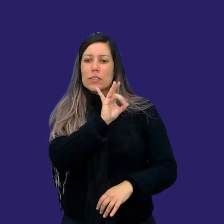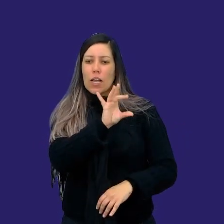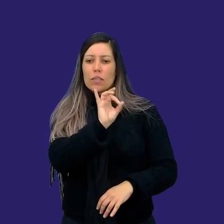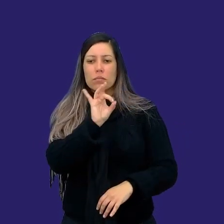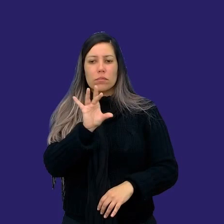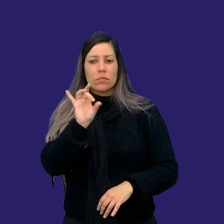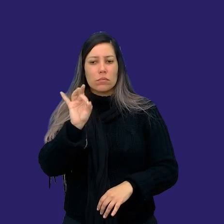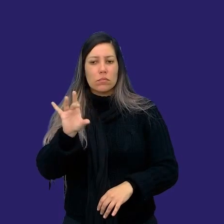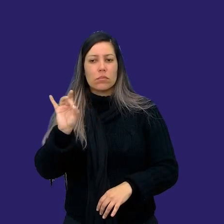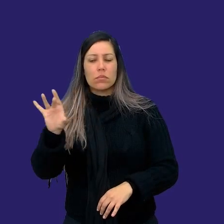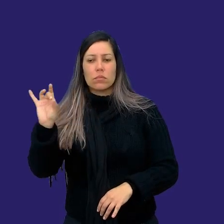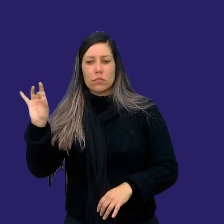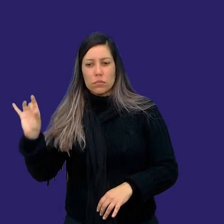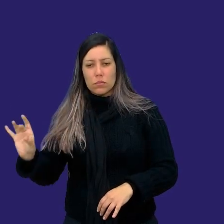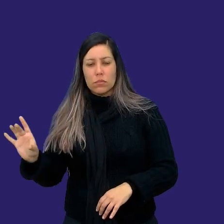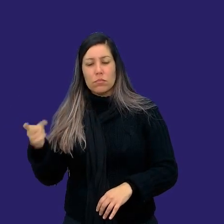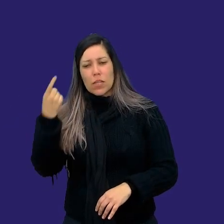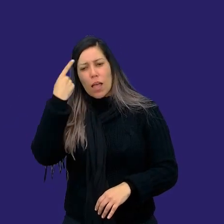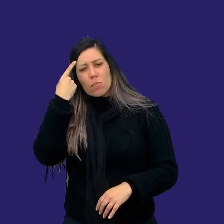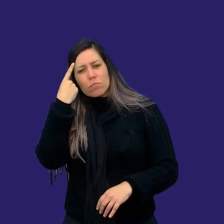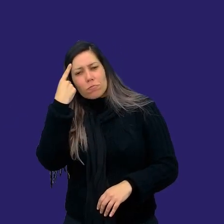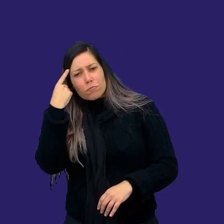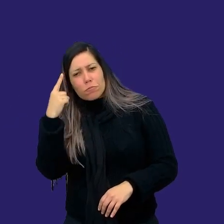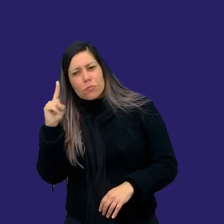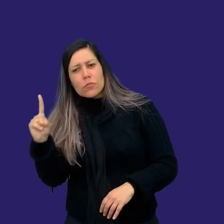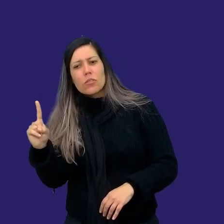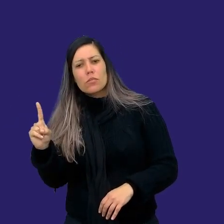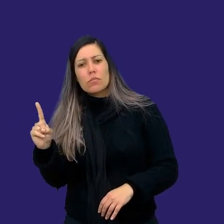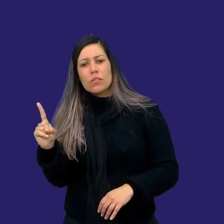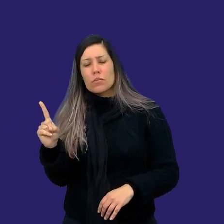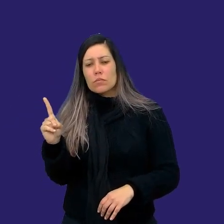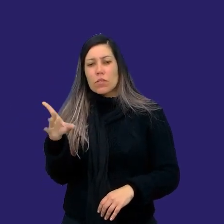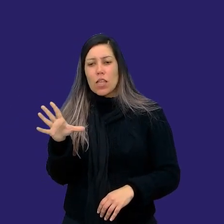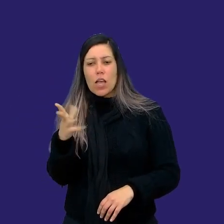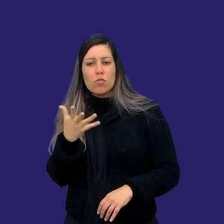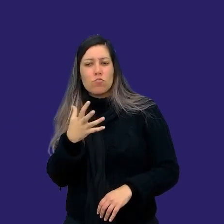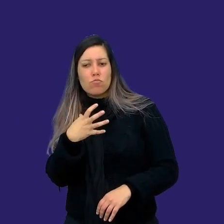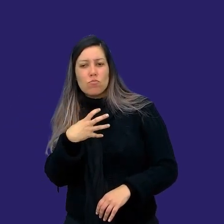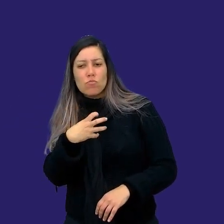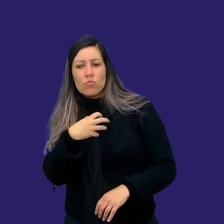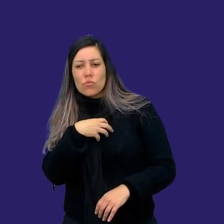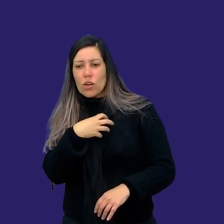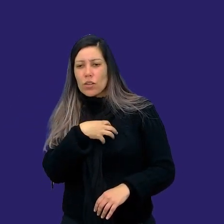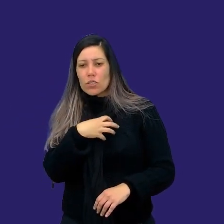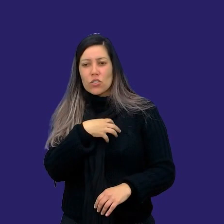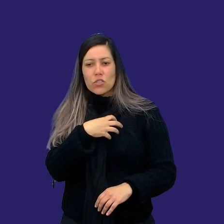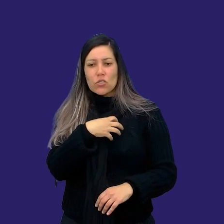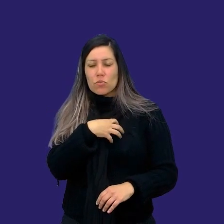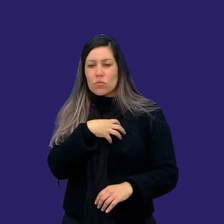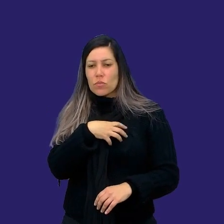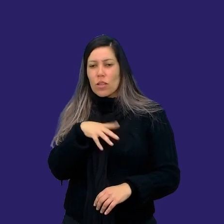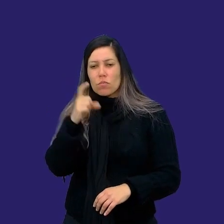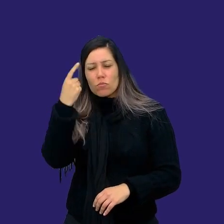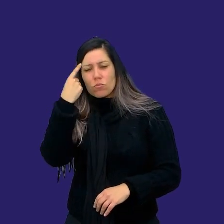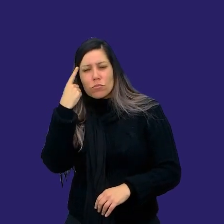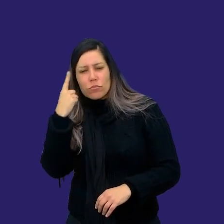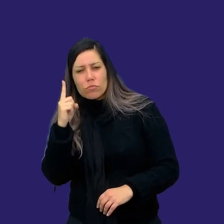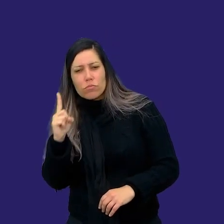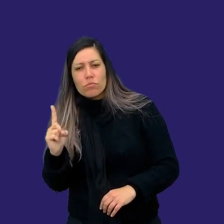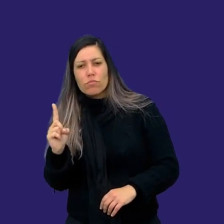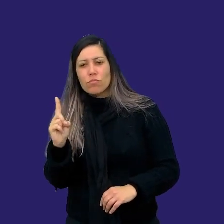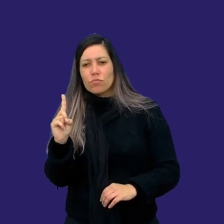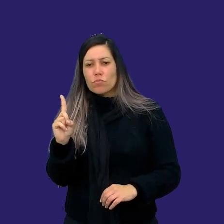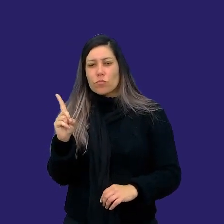assim uma ideia que a gente acabe de forma até involuntária passando uma ideia de,